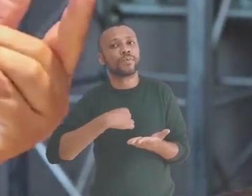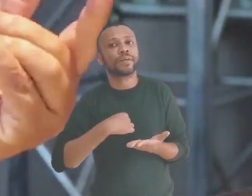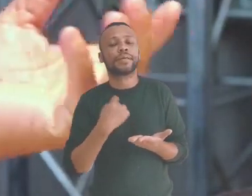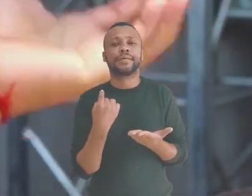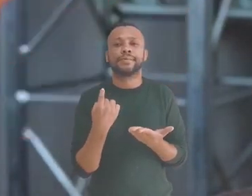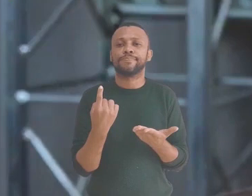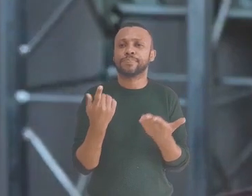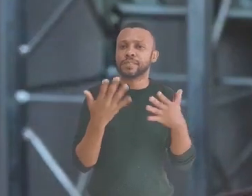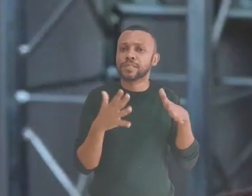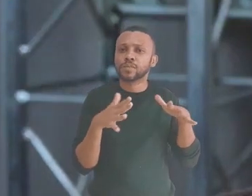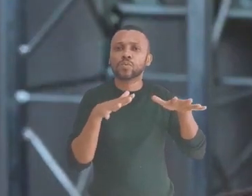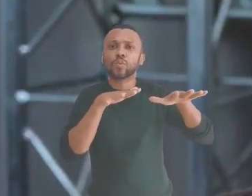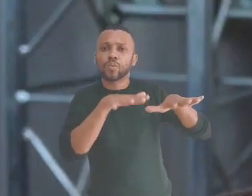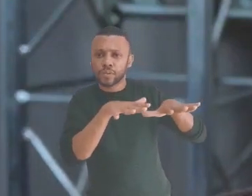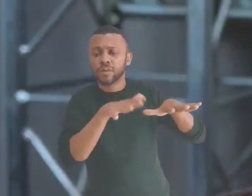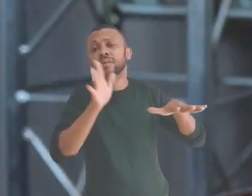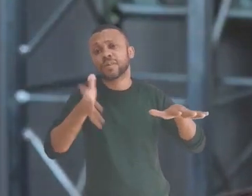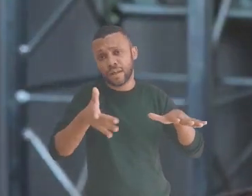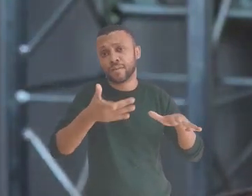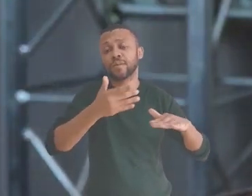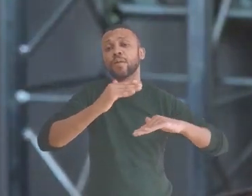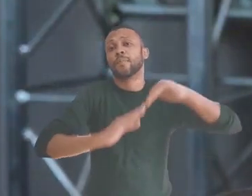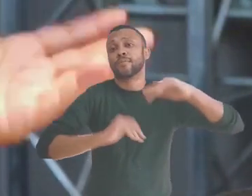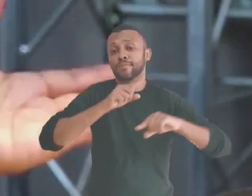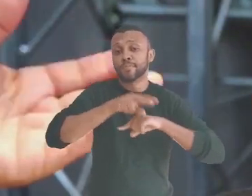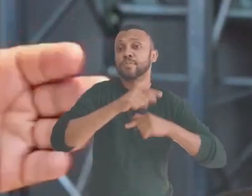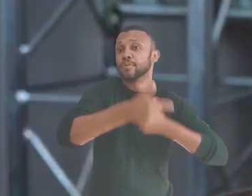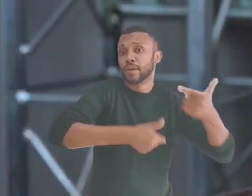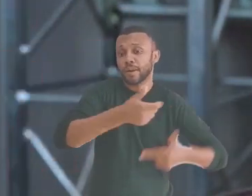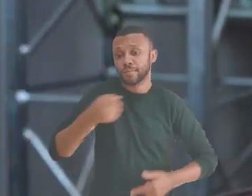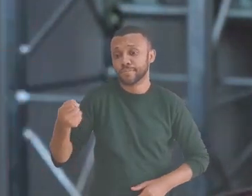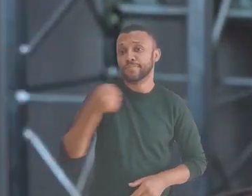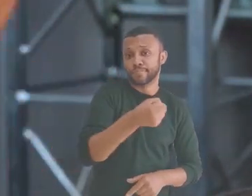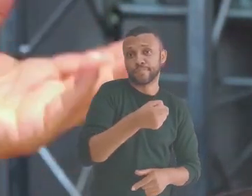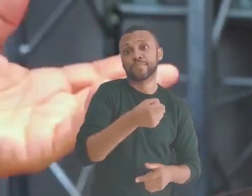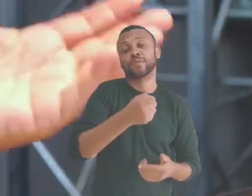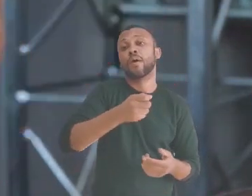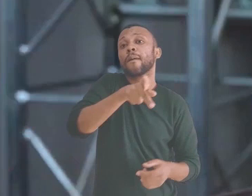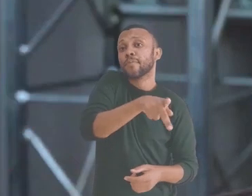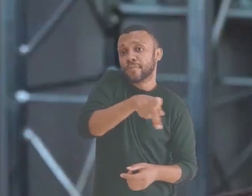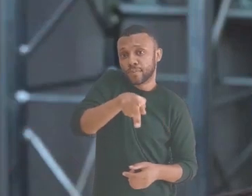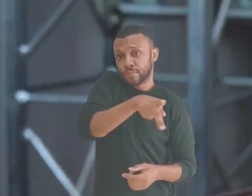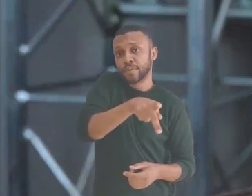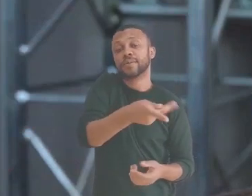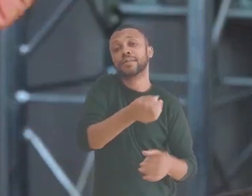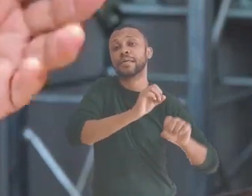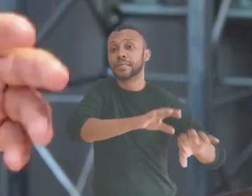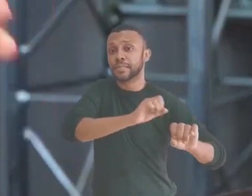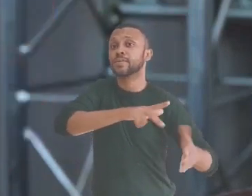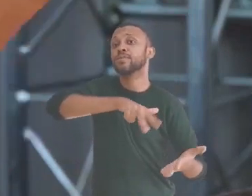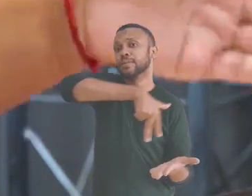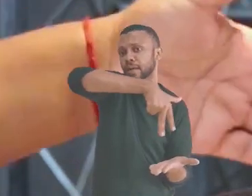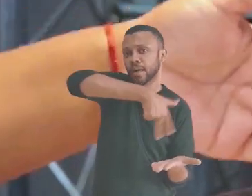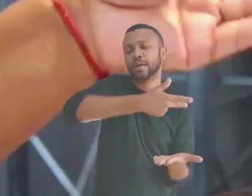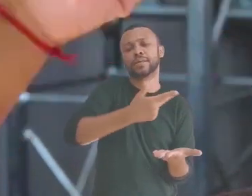inclusões profissionais, né? Eu sou professora de dança, eu sou dançarina, eu sou passista, eu